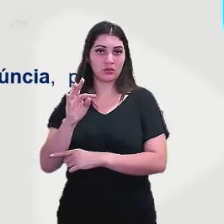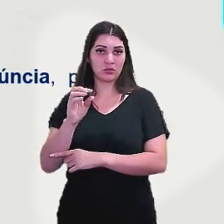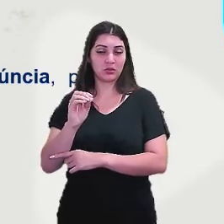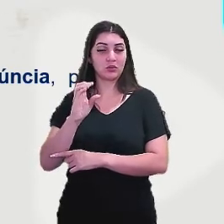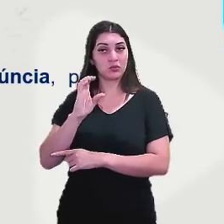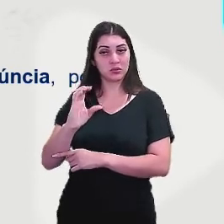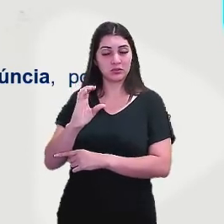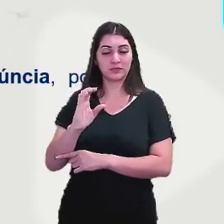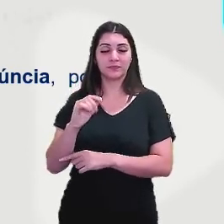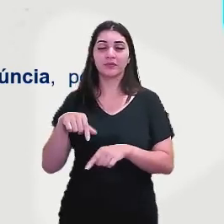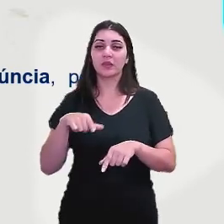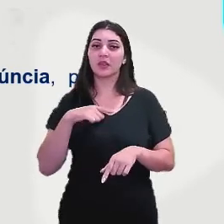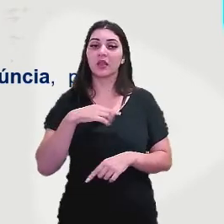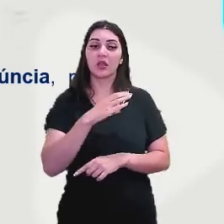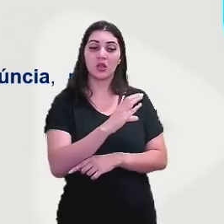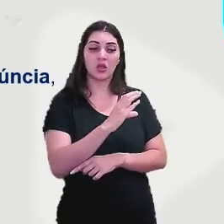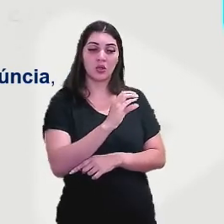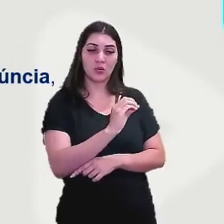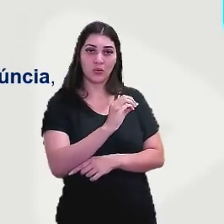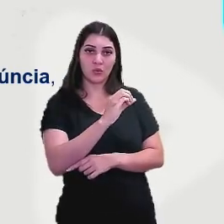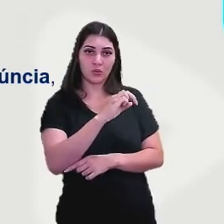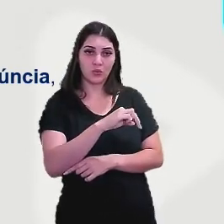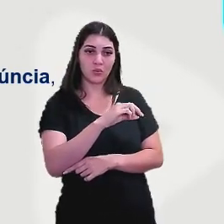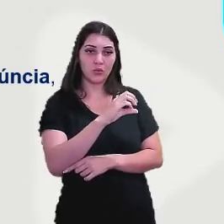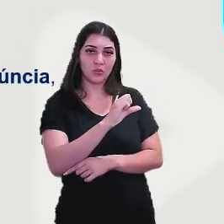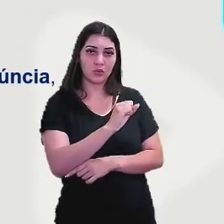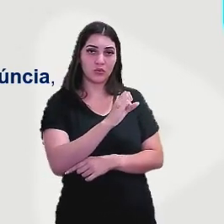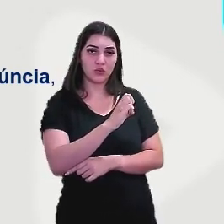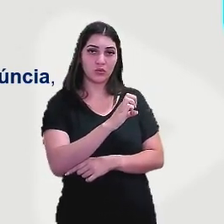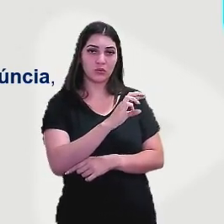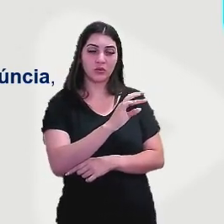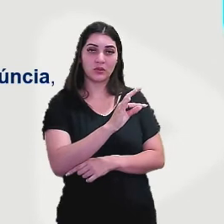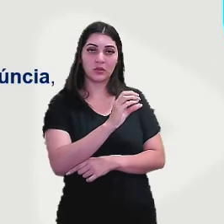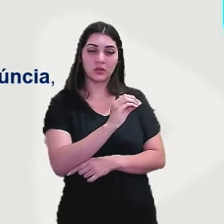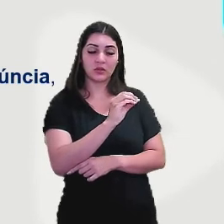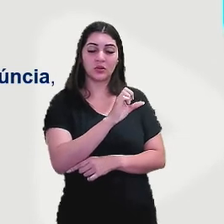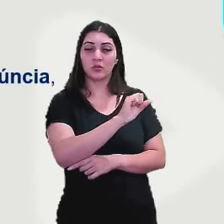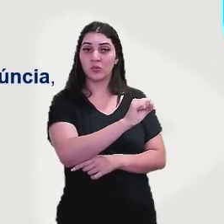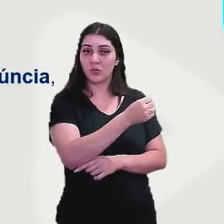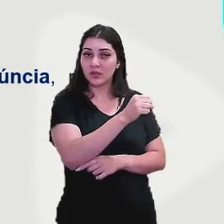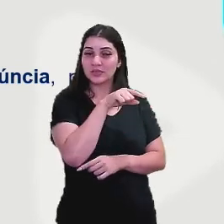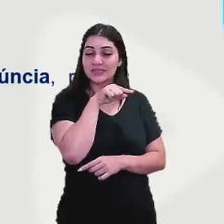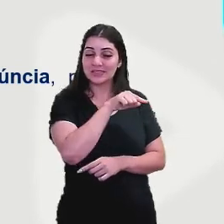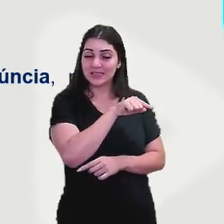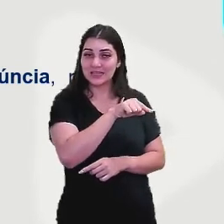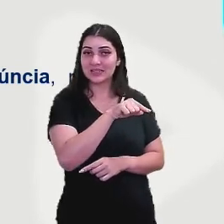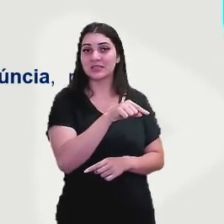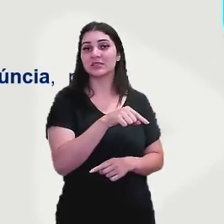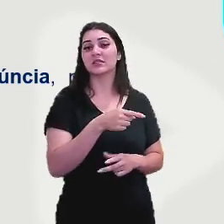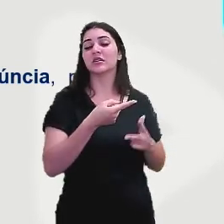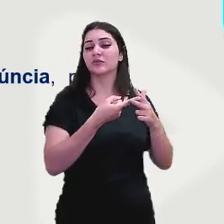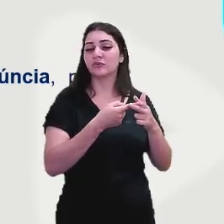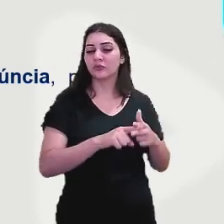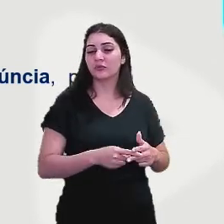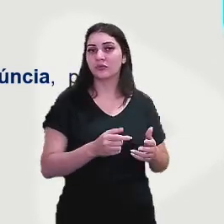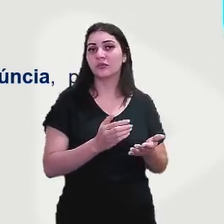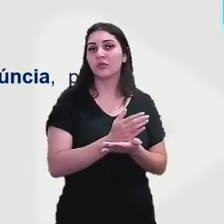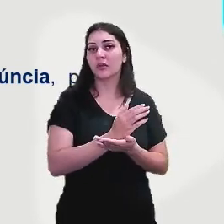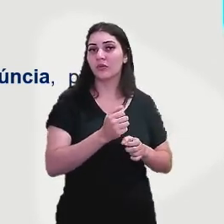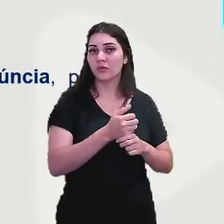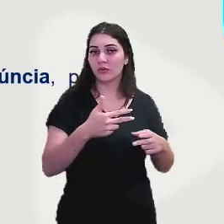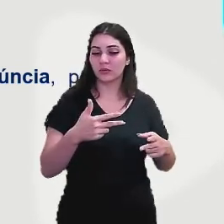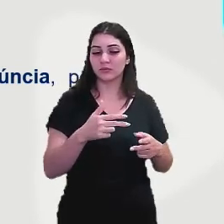com S é aquele de reparar, de consertar algo, tá certo? Esse exemplo são chamadas